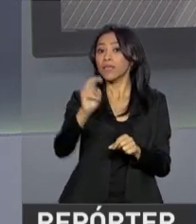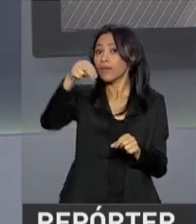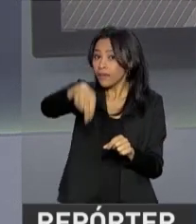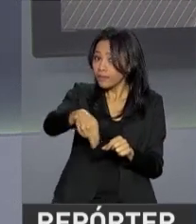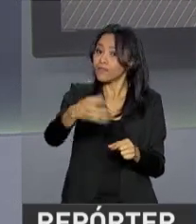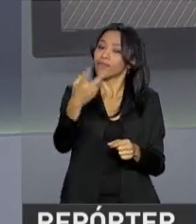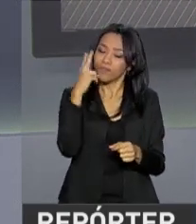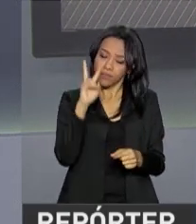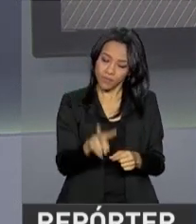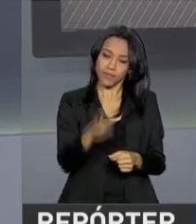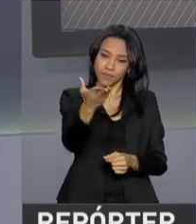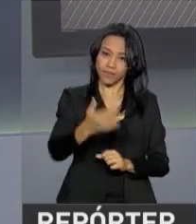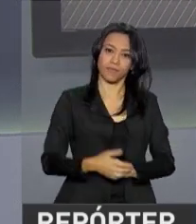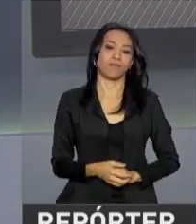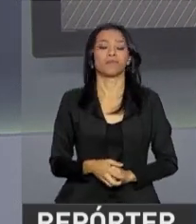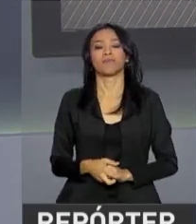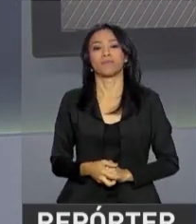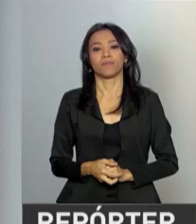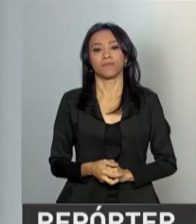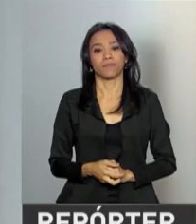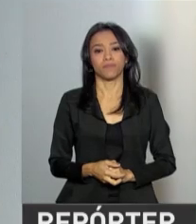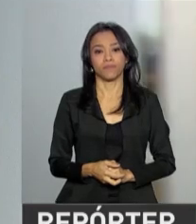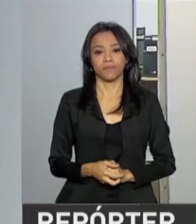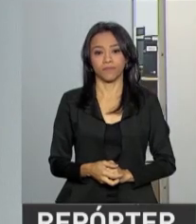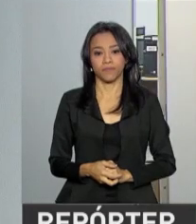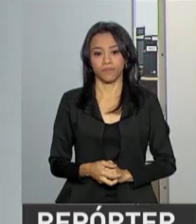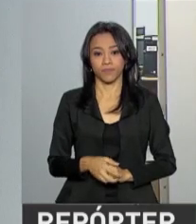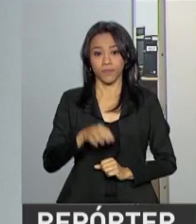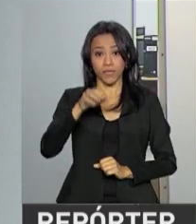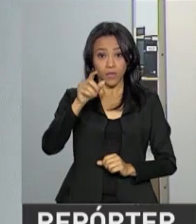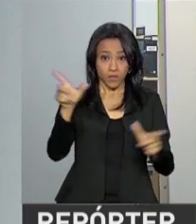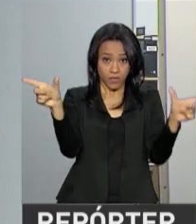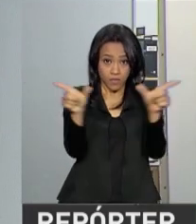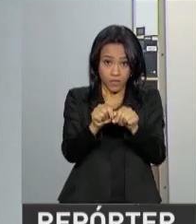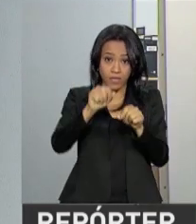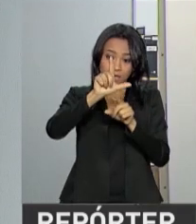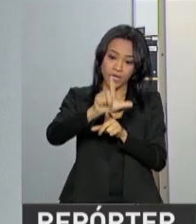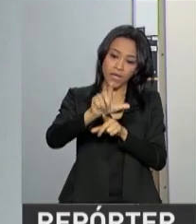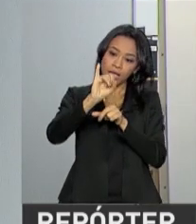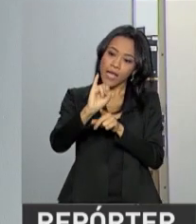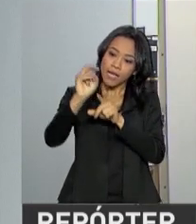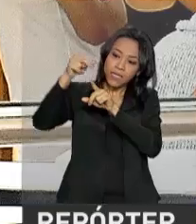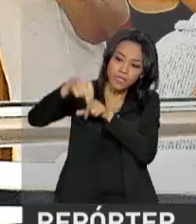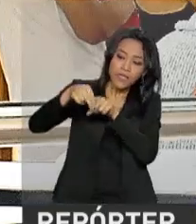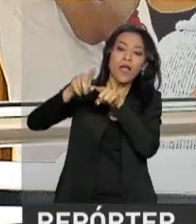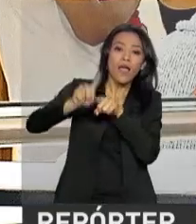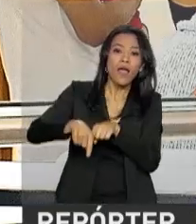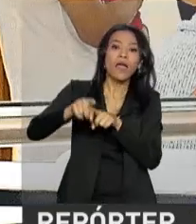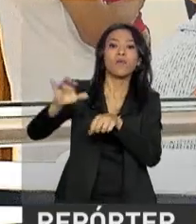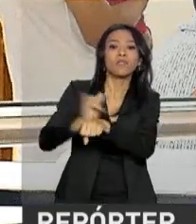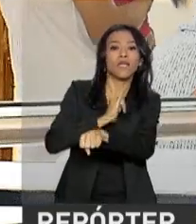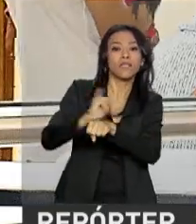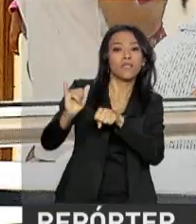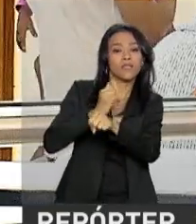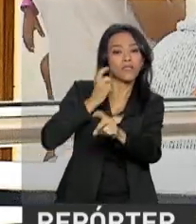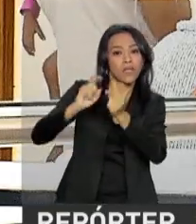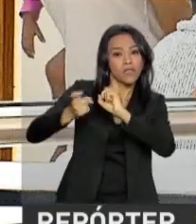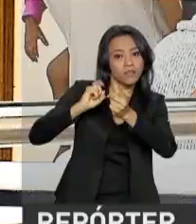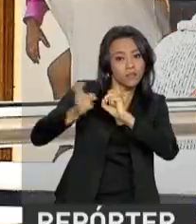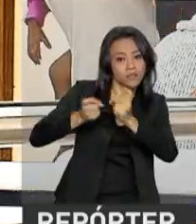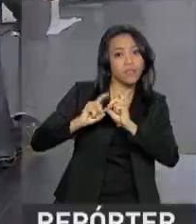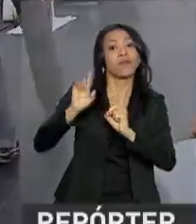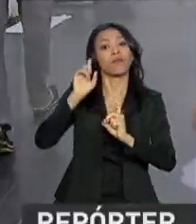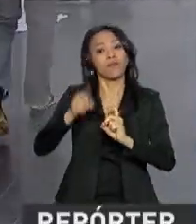na reportagem de cleide lopes olim é uma filosofia de gestão voltada para a melhoria no